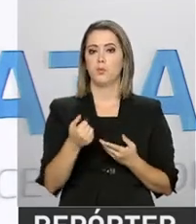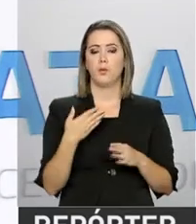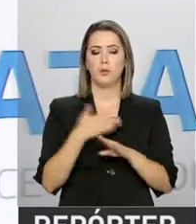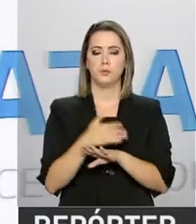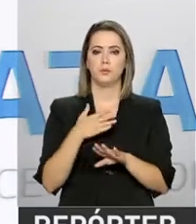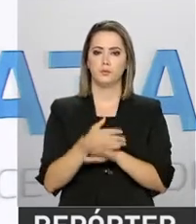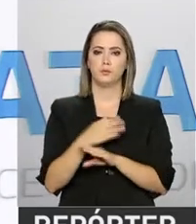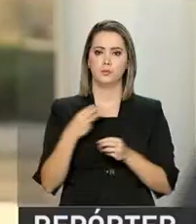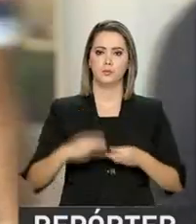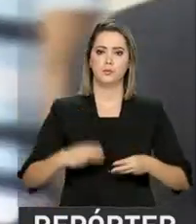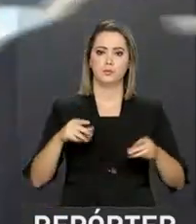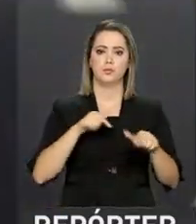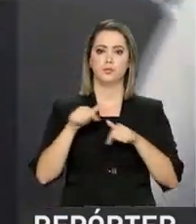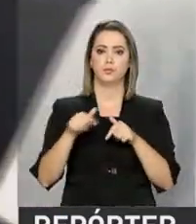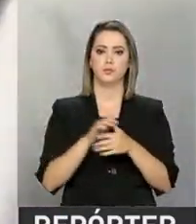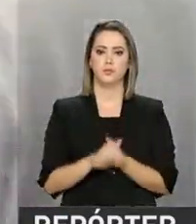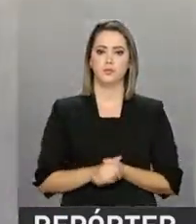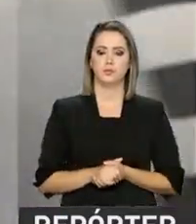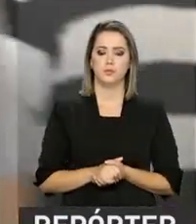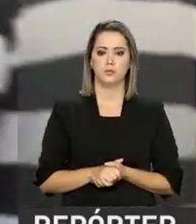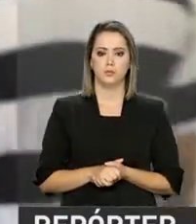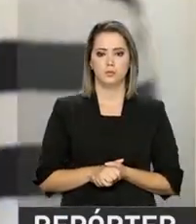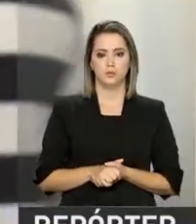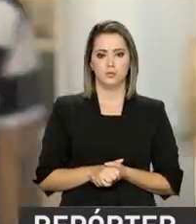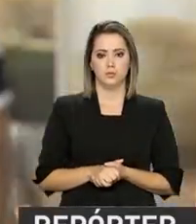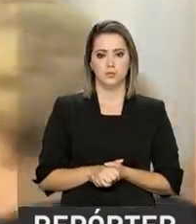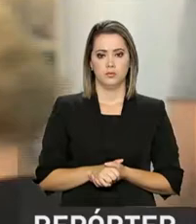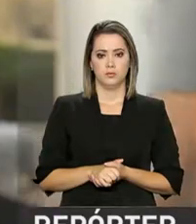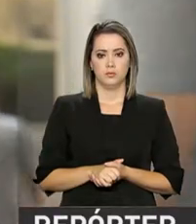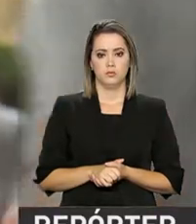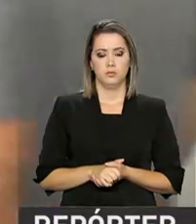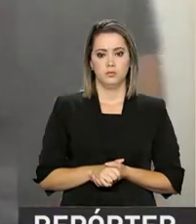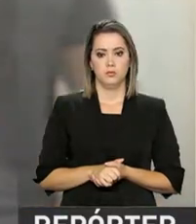acesso ao Ministério do Trabalho. O emprego é o que dá a